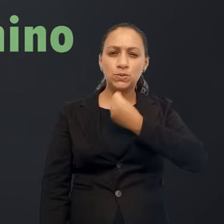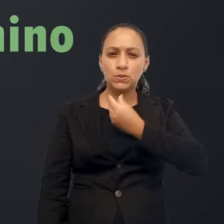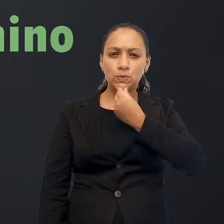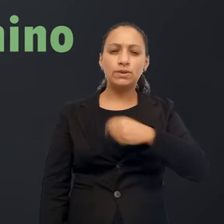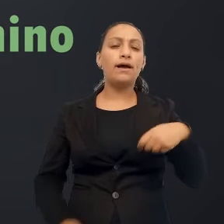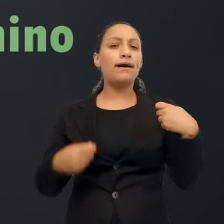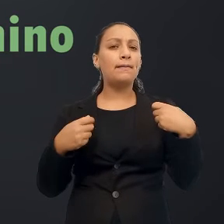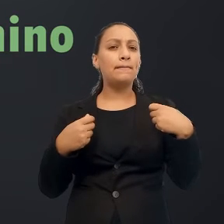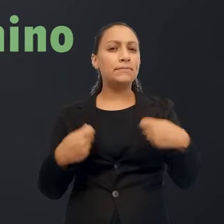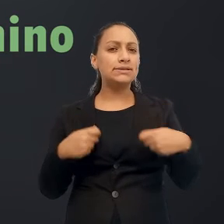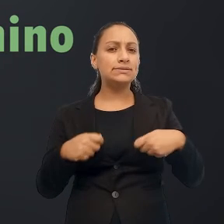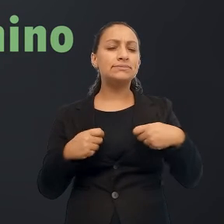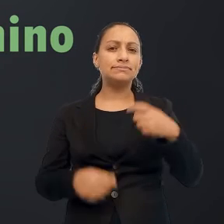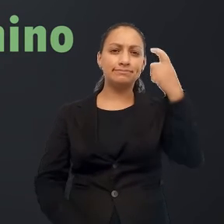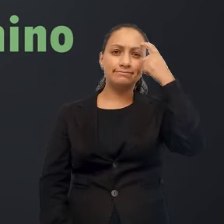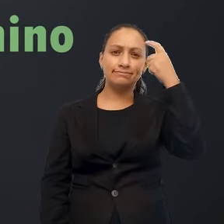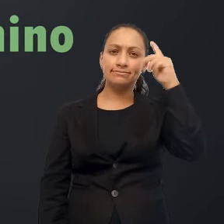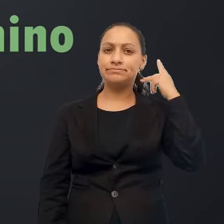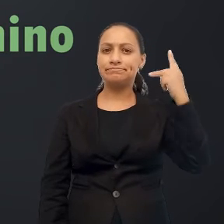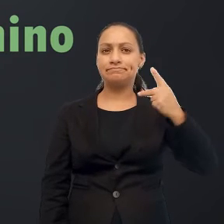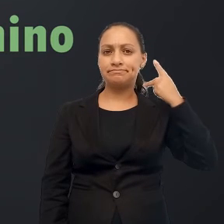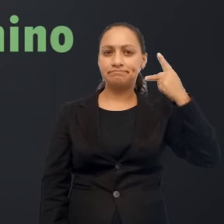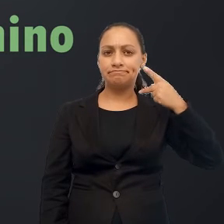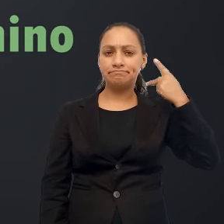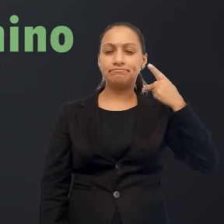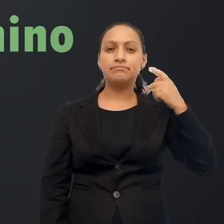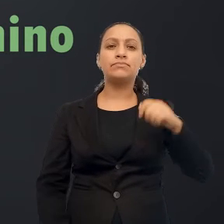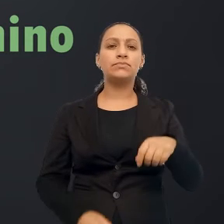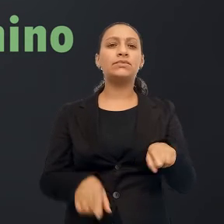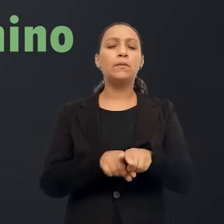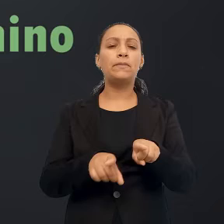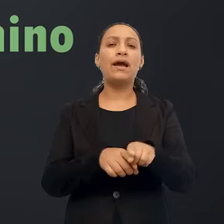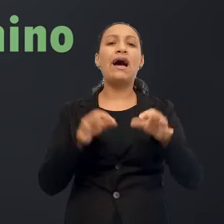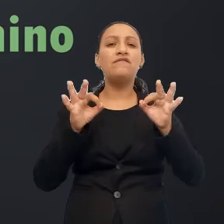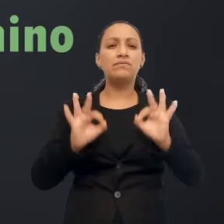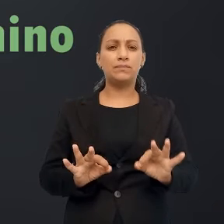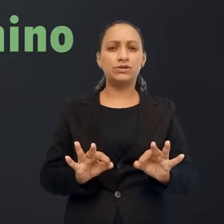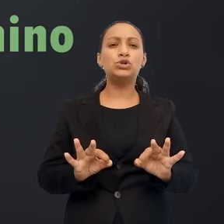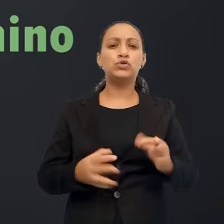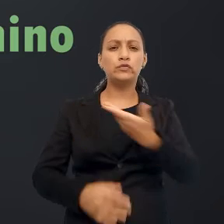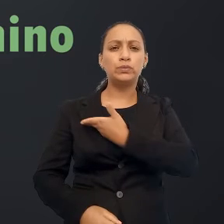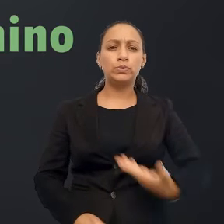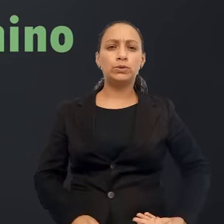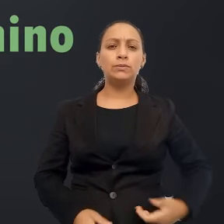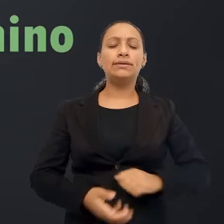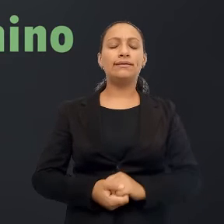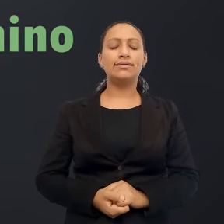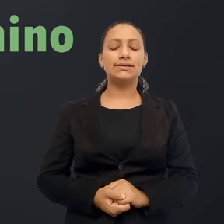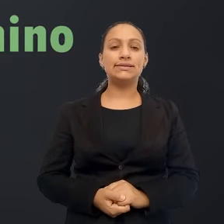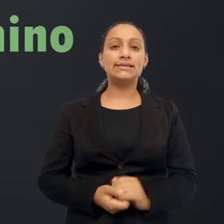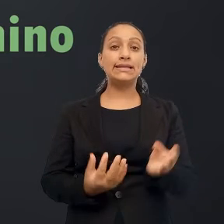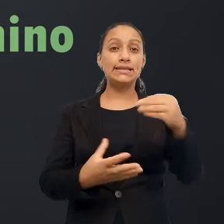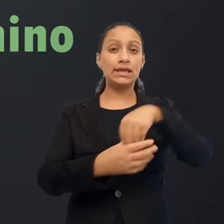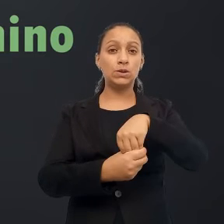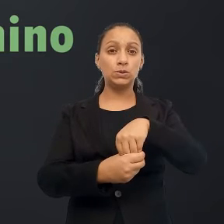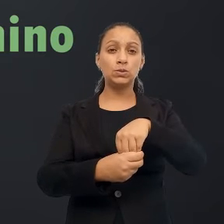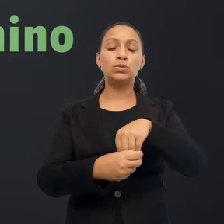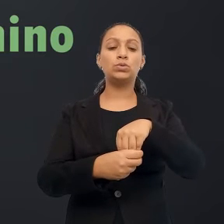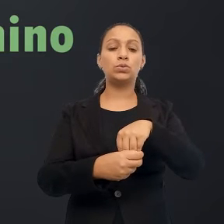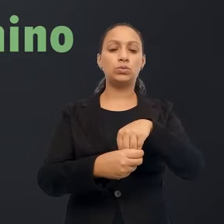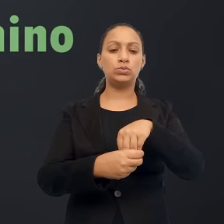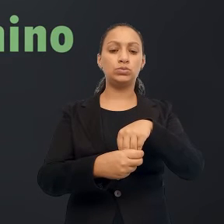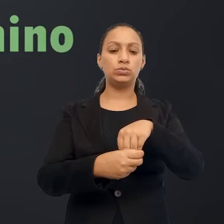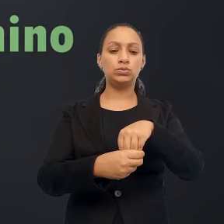pensar em políticas afirmativas, políticas públicas, para dentro